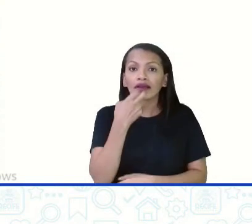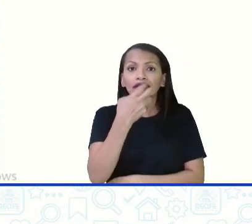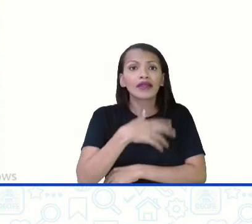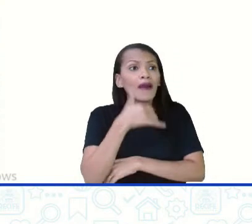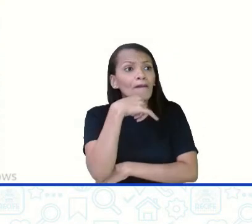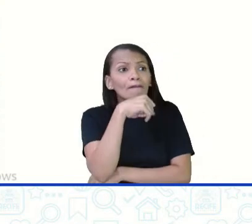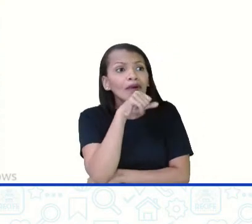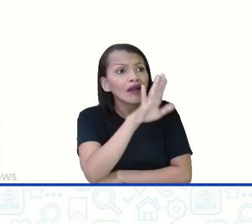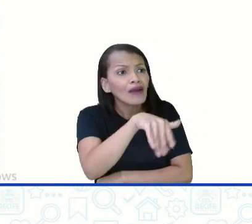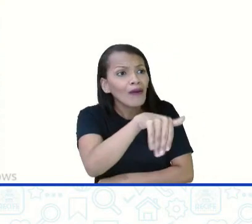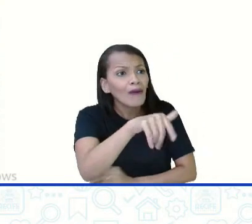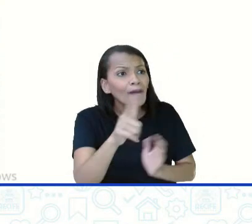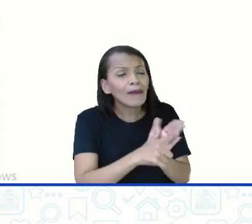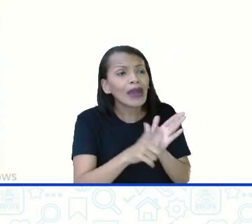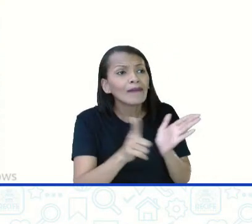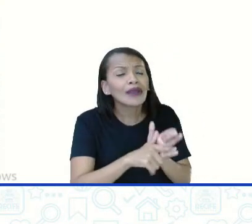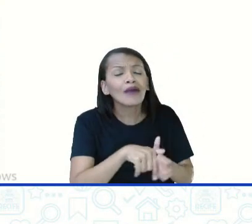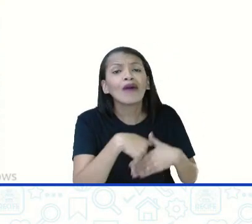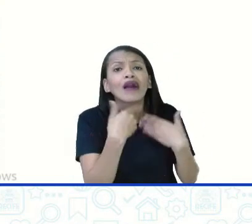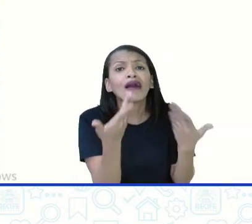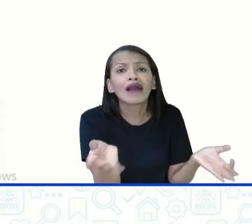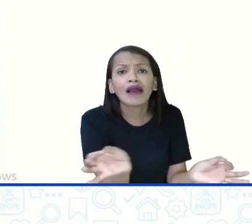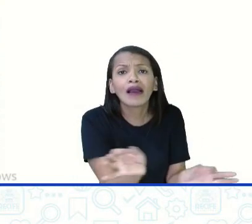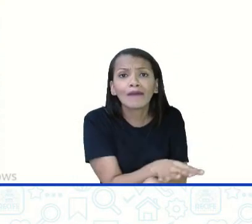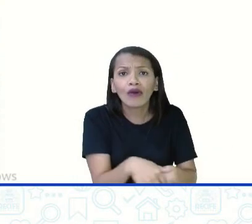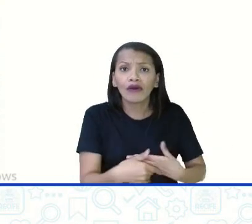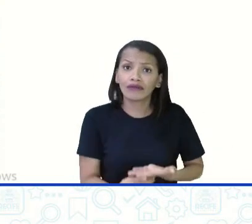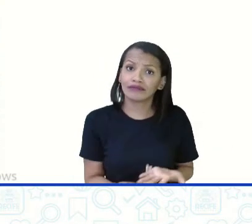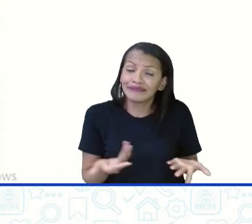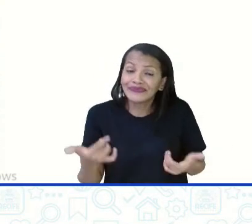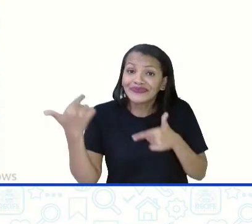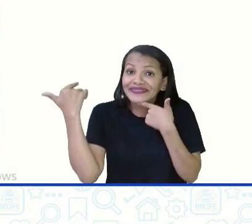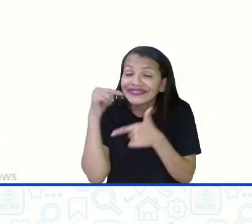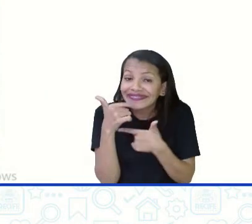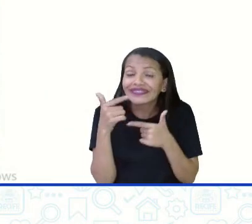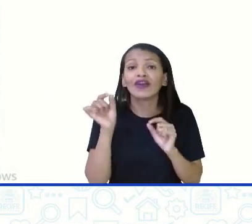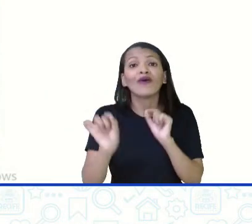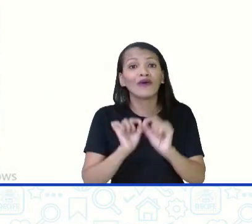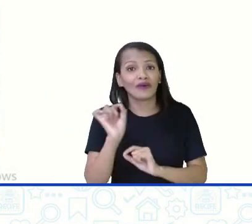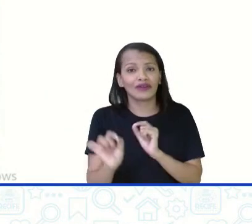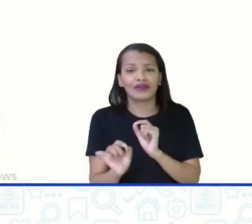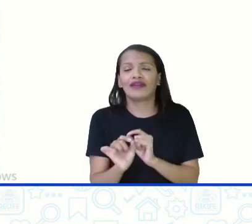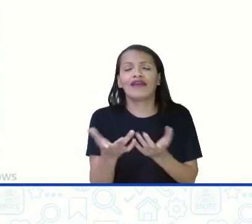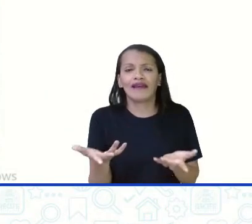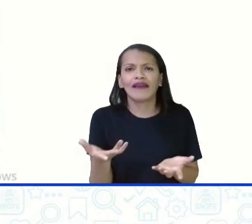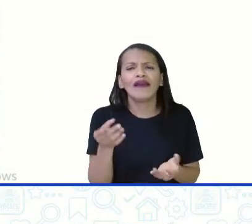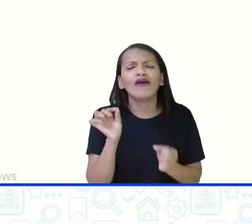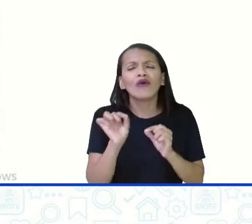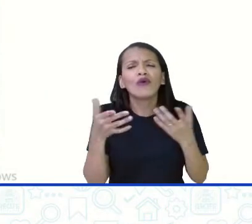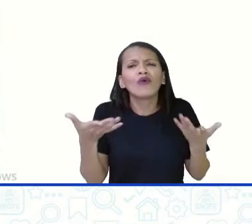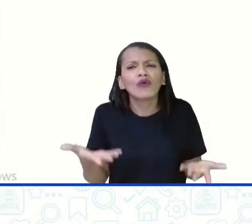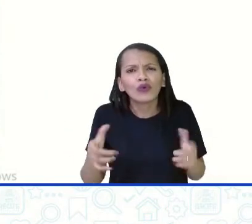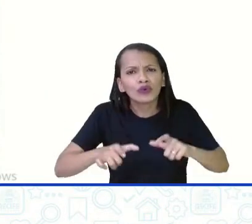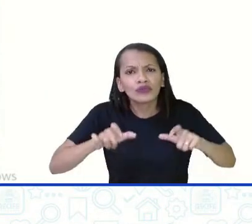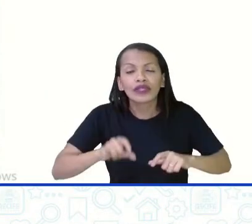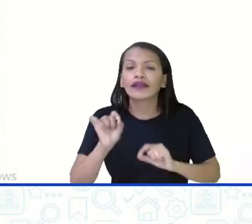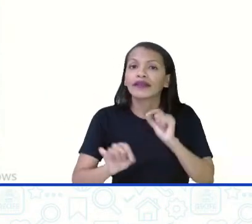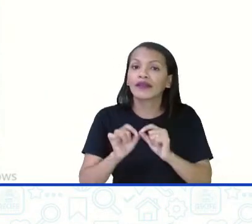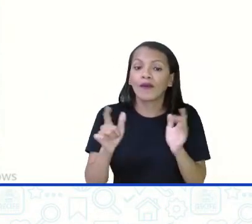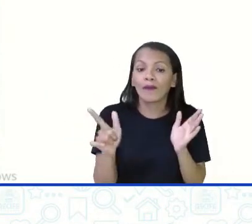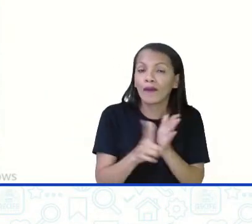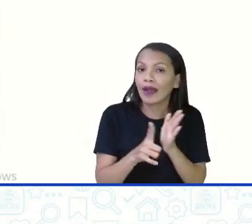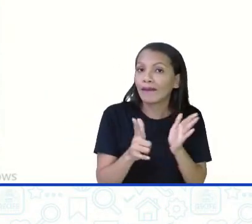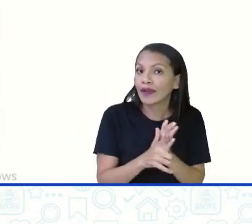o papel. E qual é a graça aqui? Onde está o humor aqui? Na situação insólita, né? Visto que o papel não